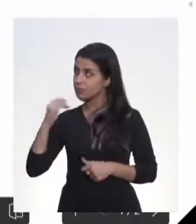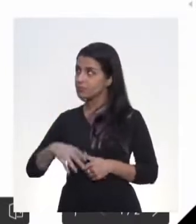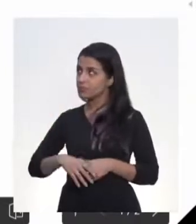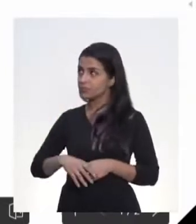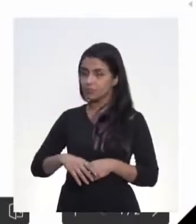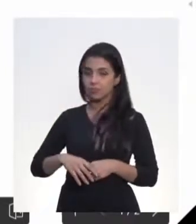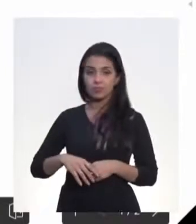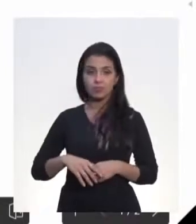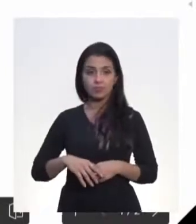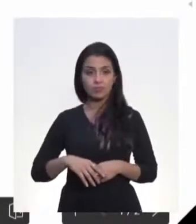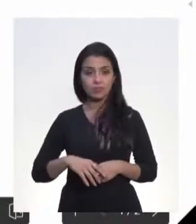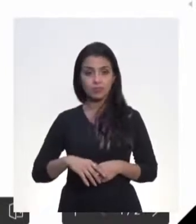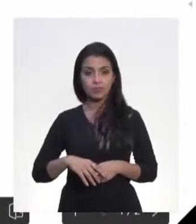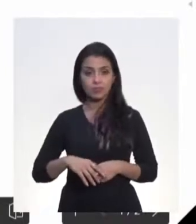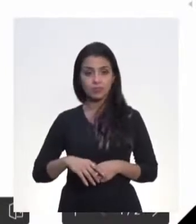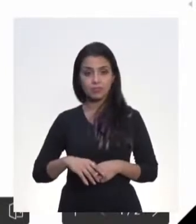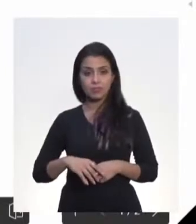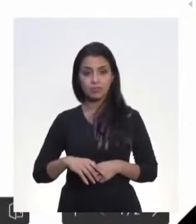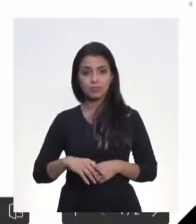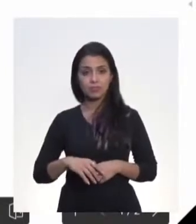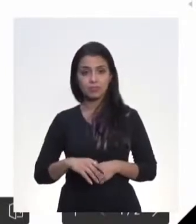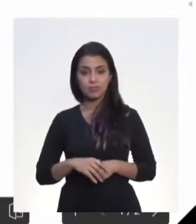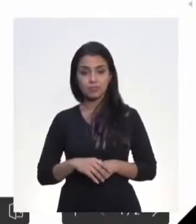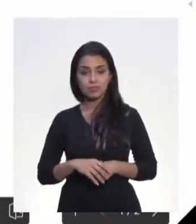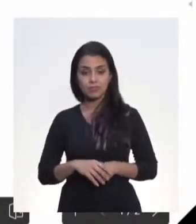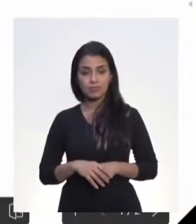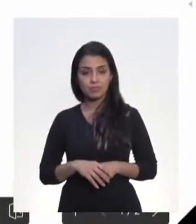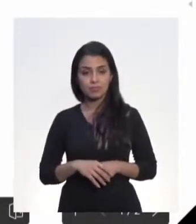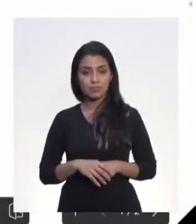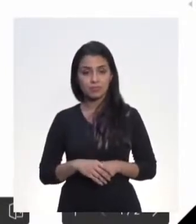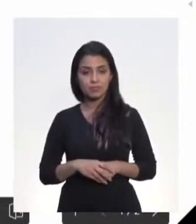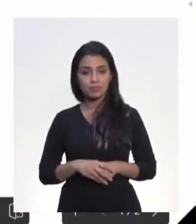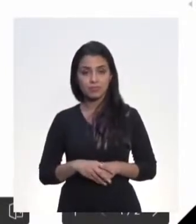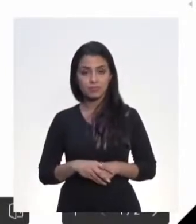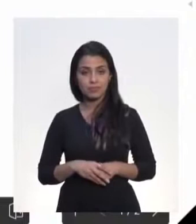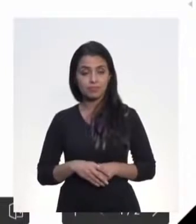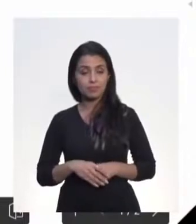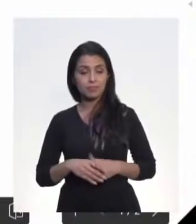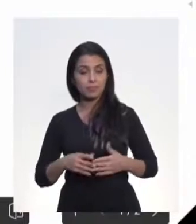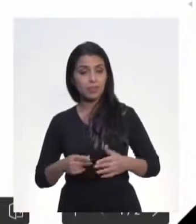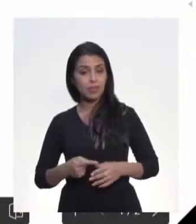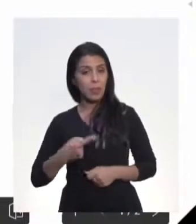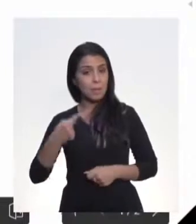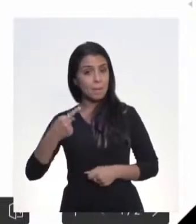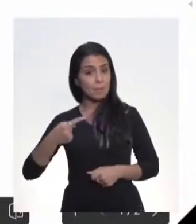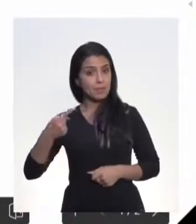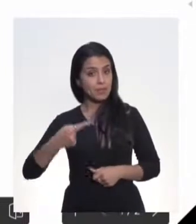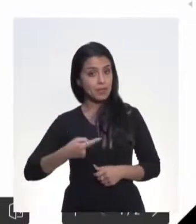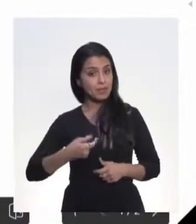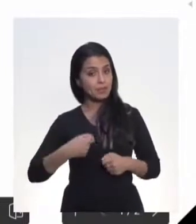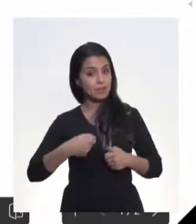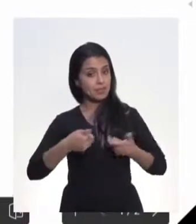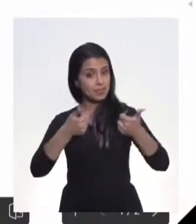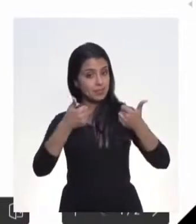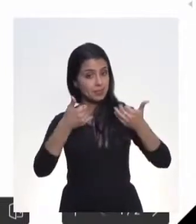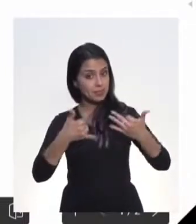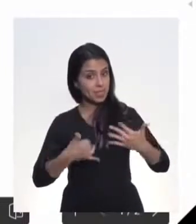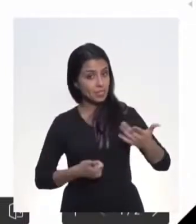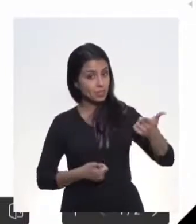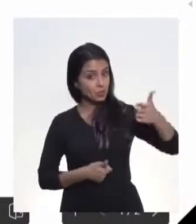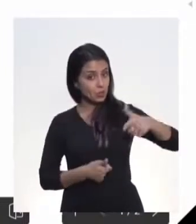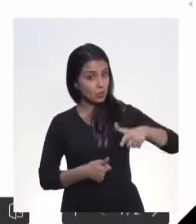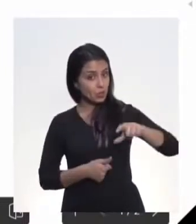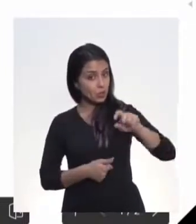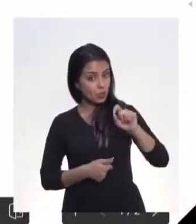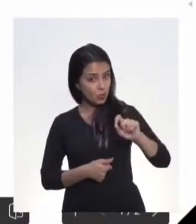sem vírgulas. Bora, tá. Déia, explica. Primeiro, o que a gente precisa encontrar de novo? Sempre, eu